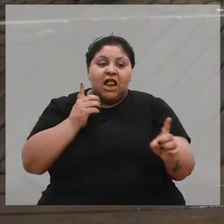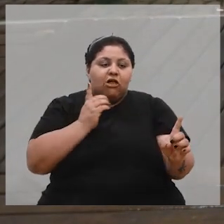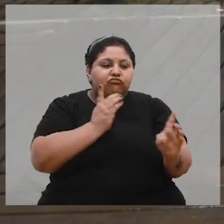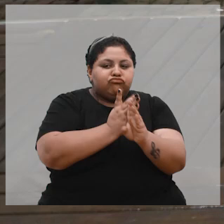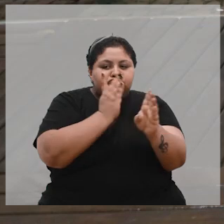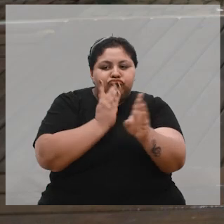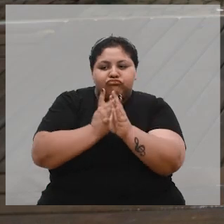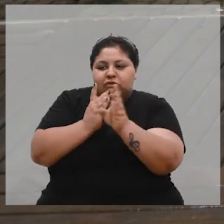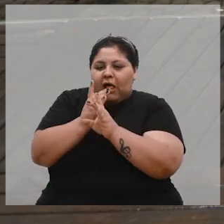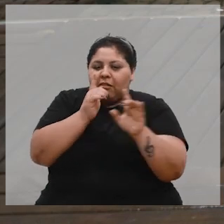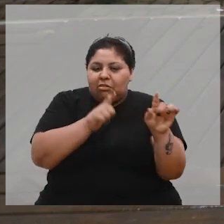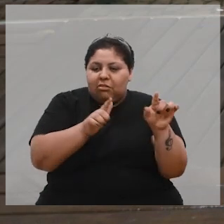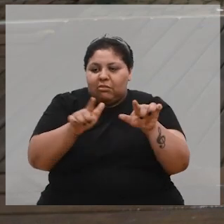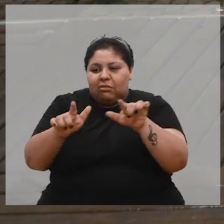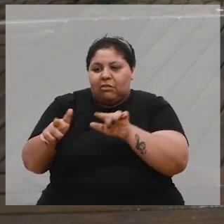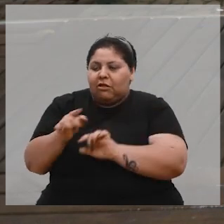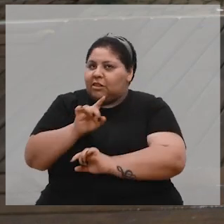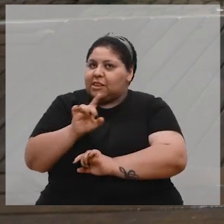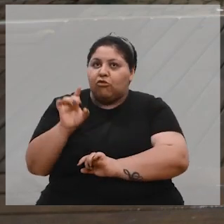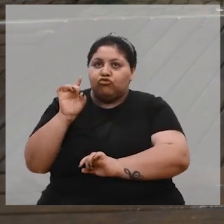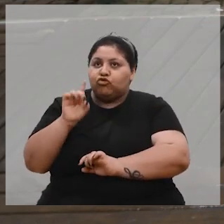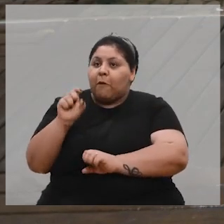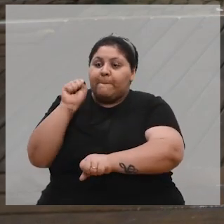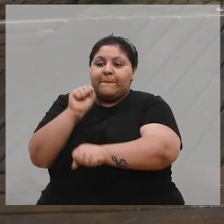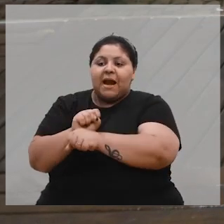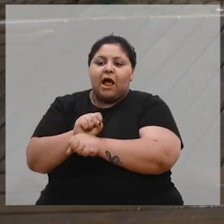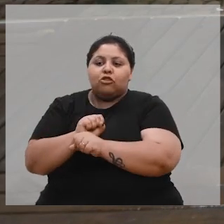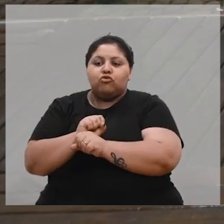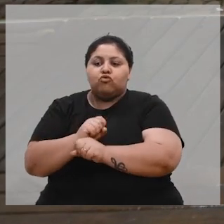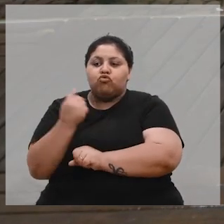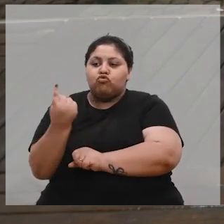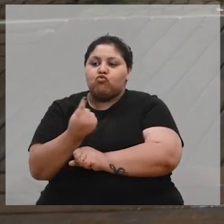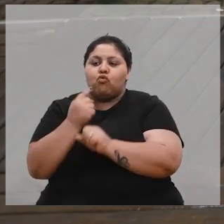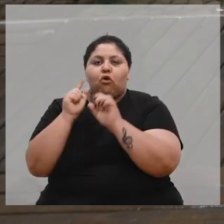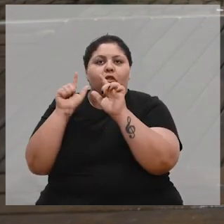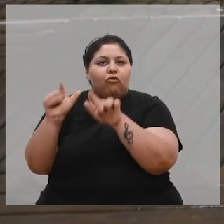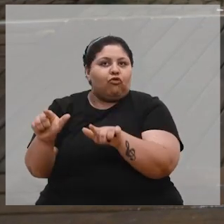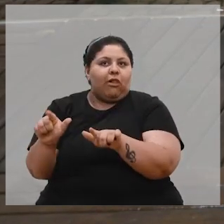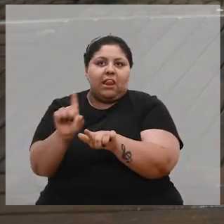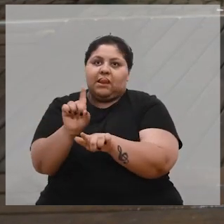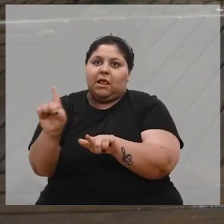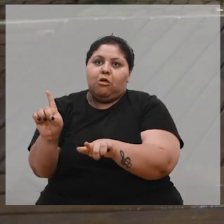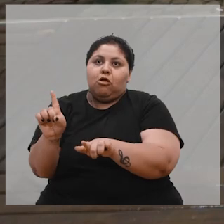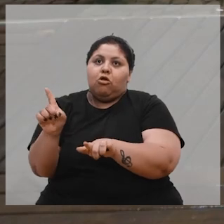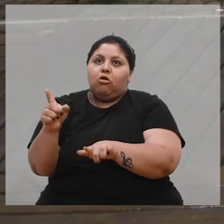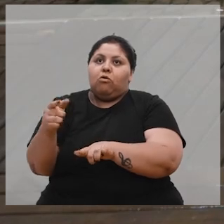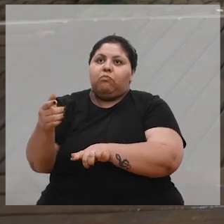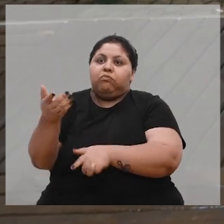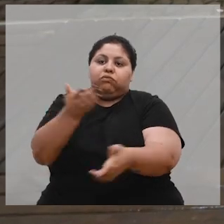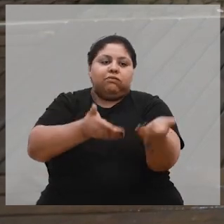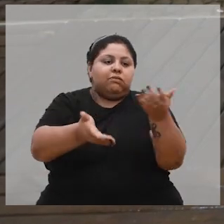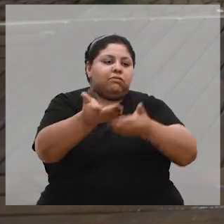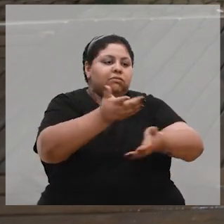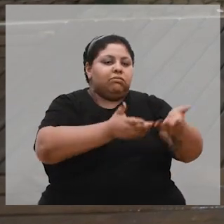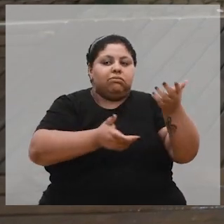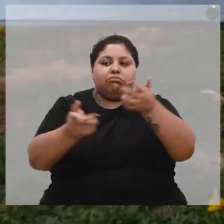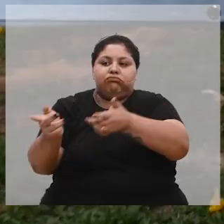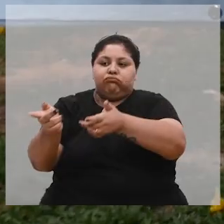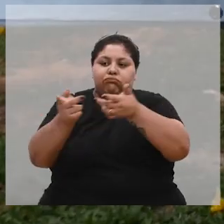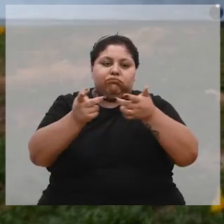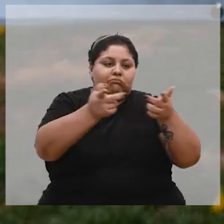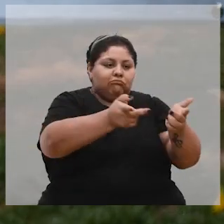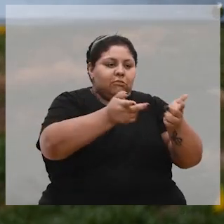Nós descobrimos cada lugar da feira, não ficamos só restrito a um local. Nós estamos